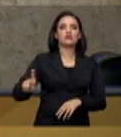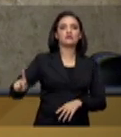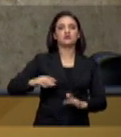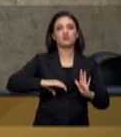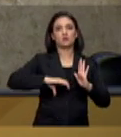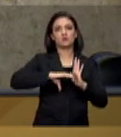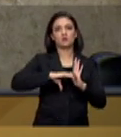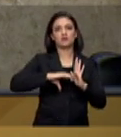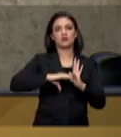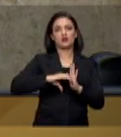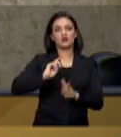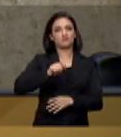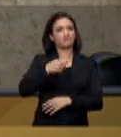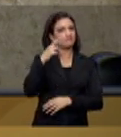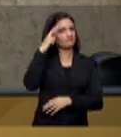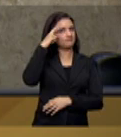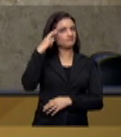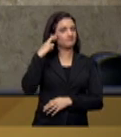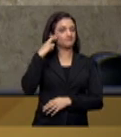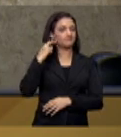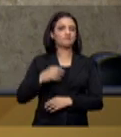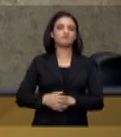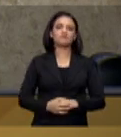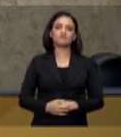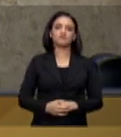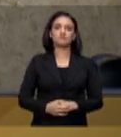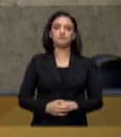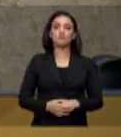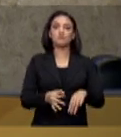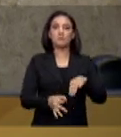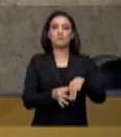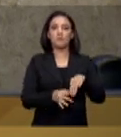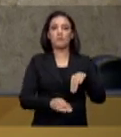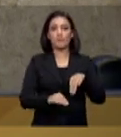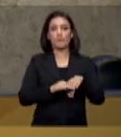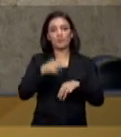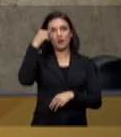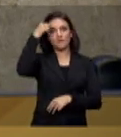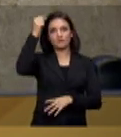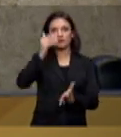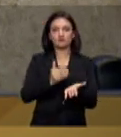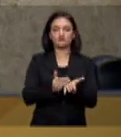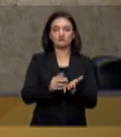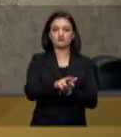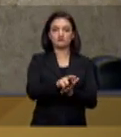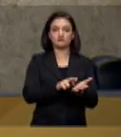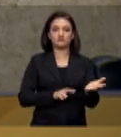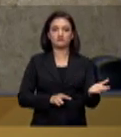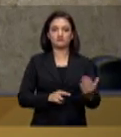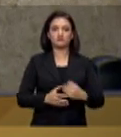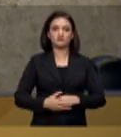Ministro Roberto Barroso, Vossa Excelência tem a palavra para o relatório.